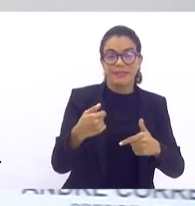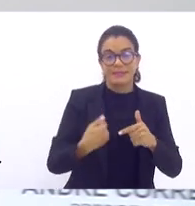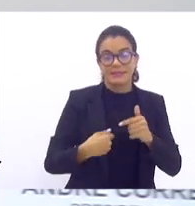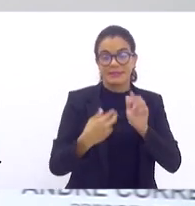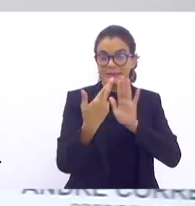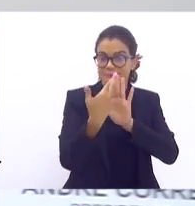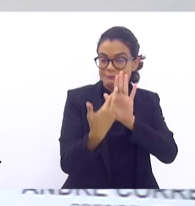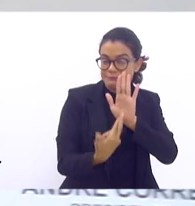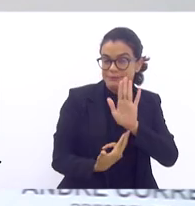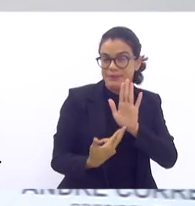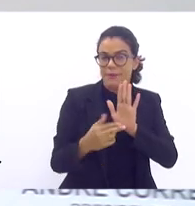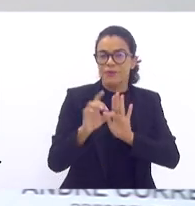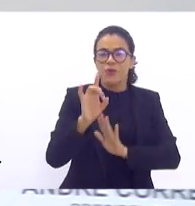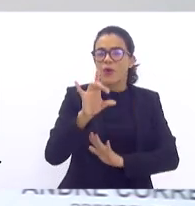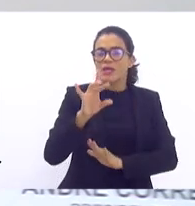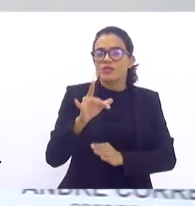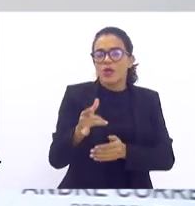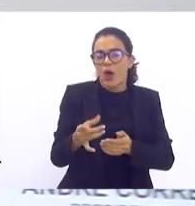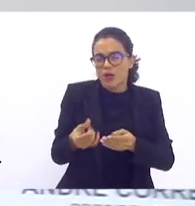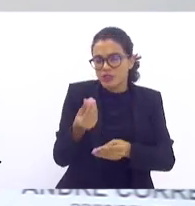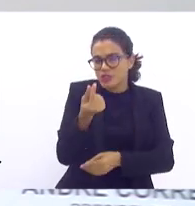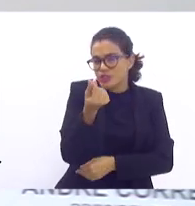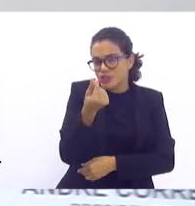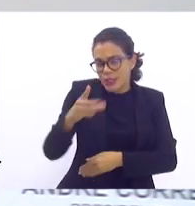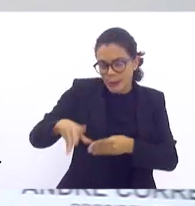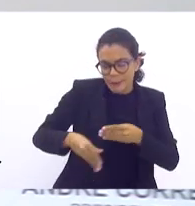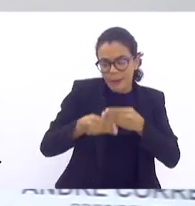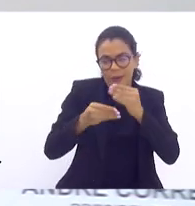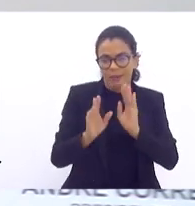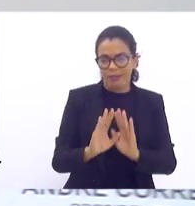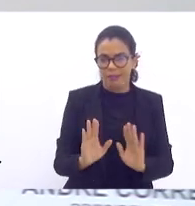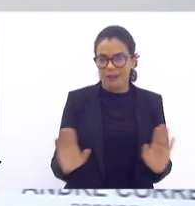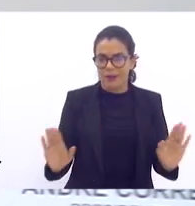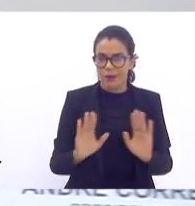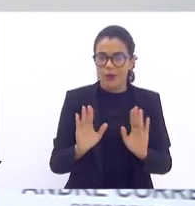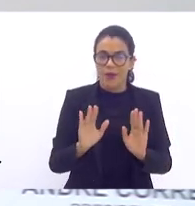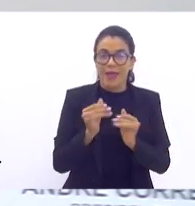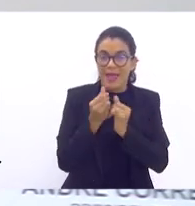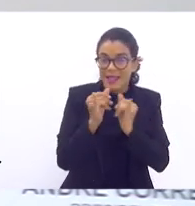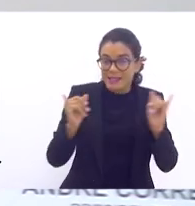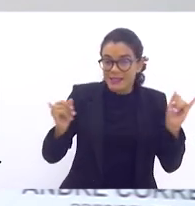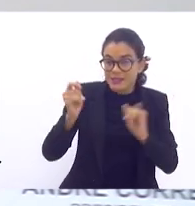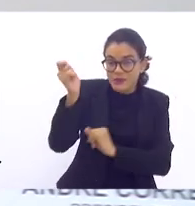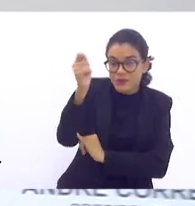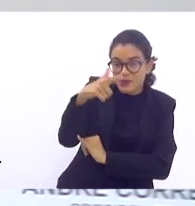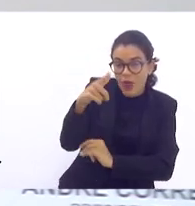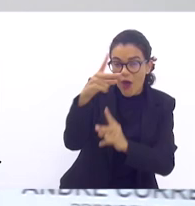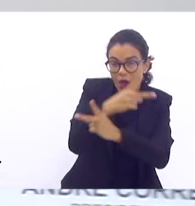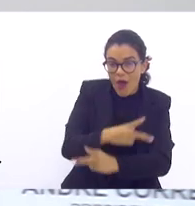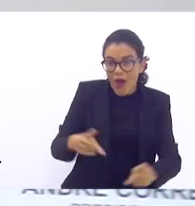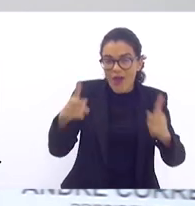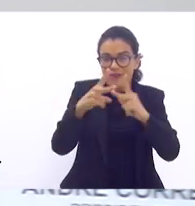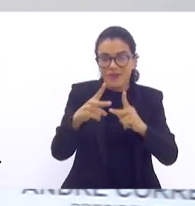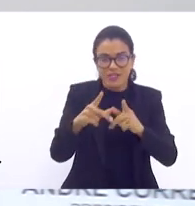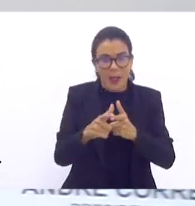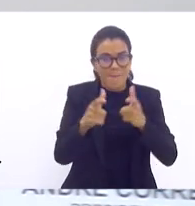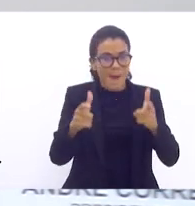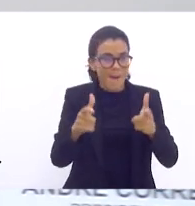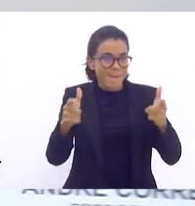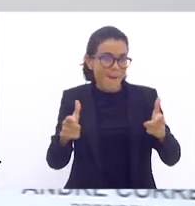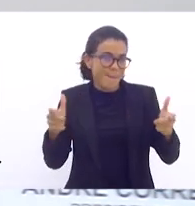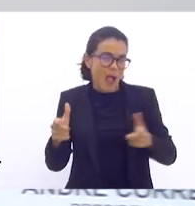e não é nem subsídio mais porque hoje a energia do sol e do vento no Brasil já se consolida economicamente